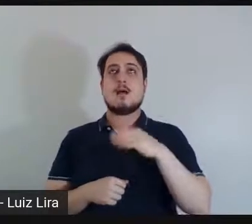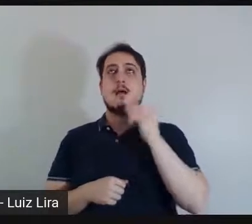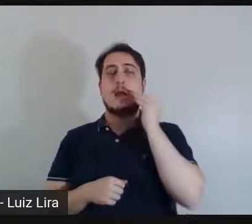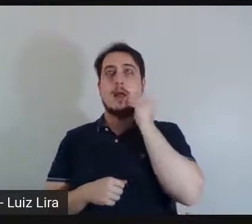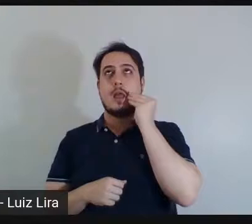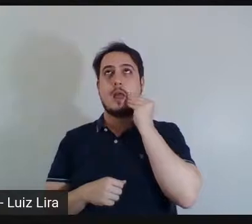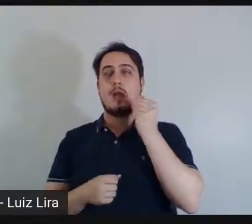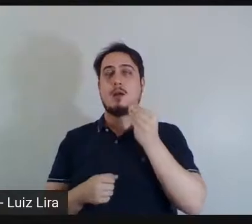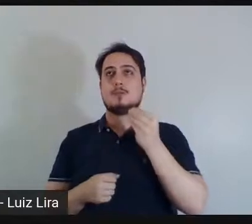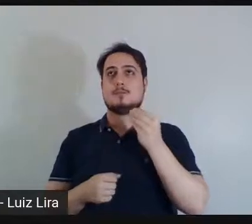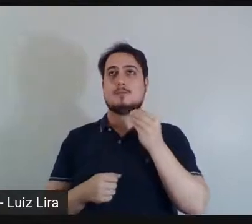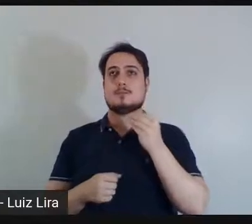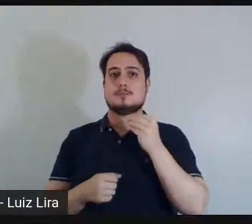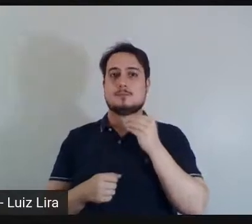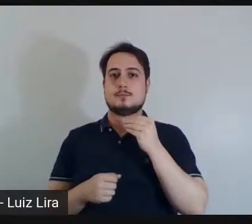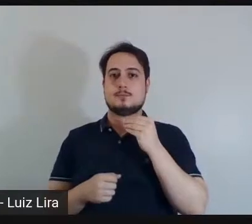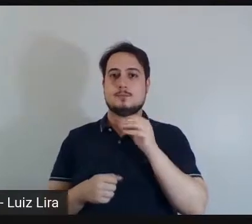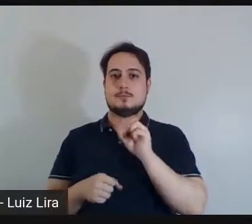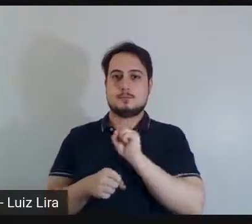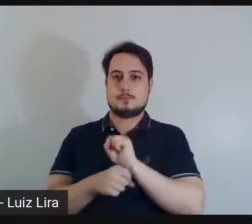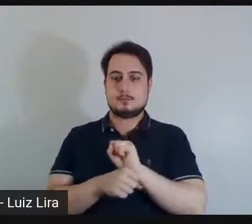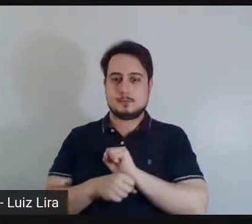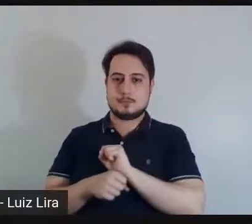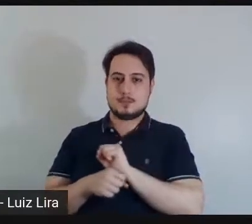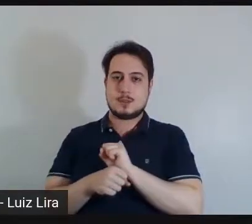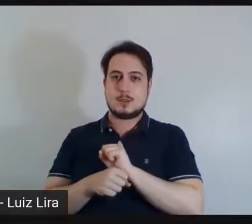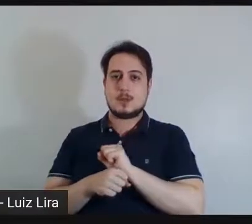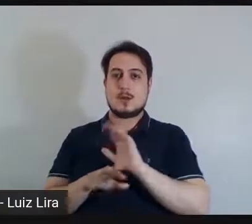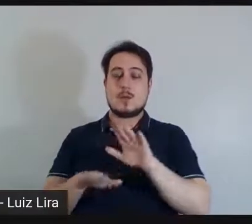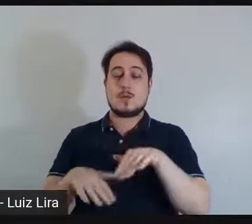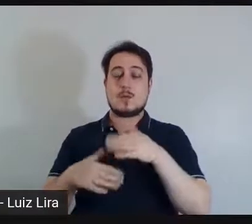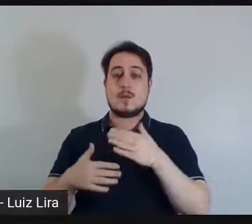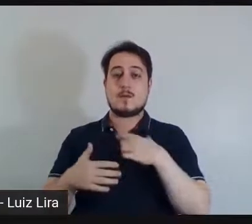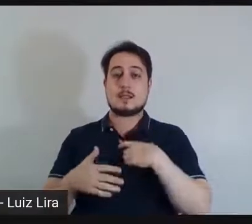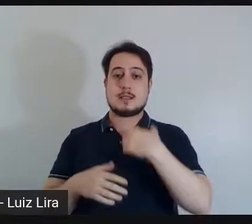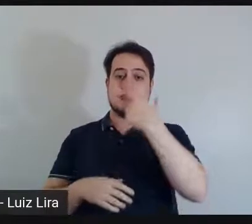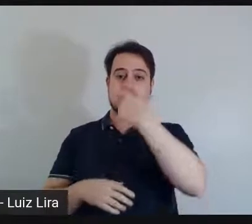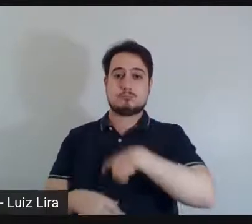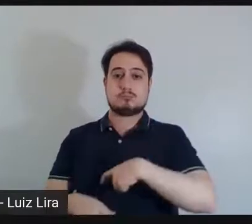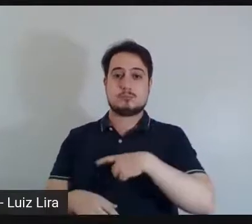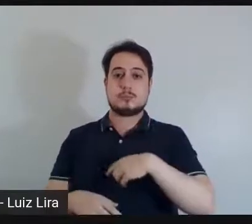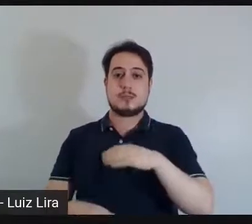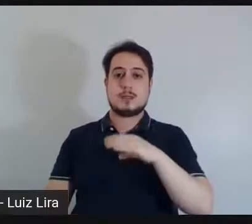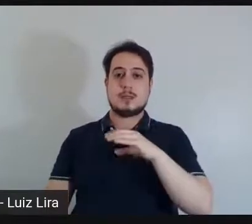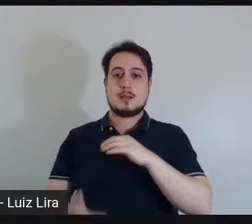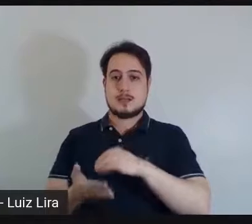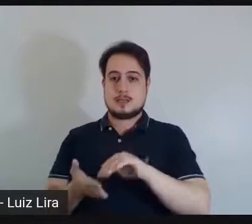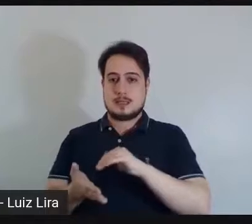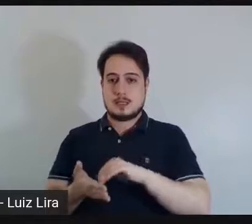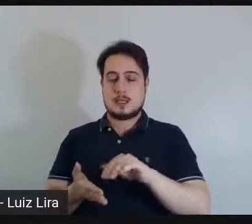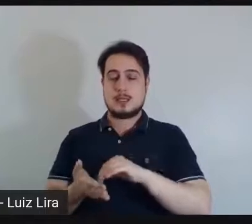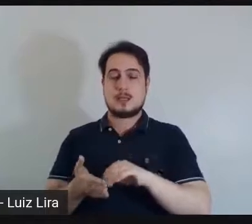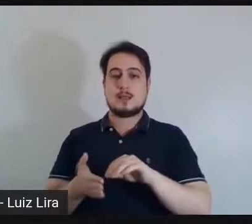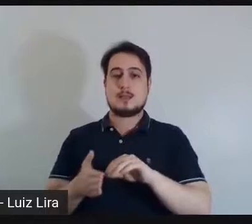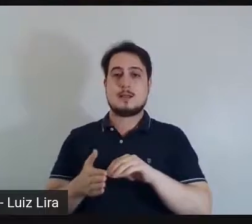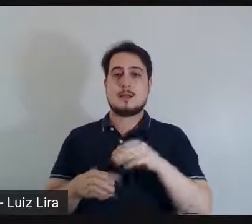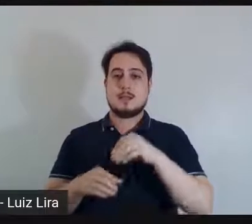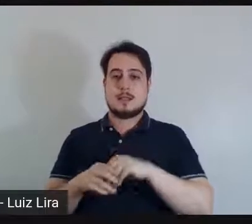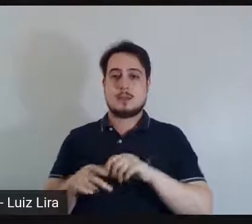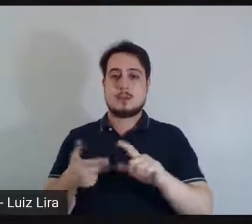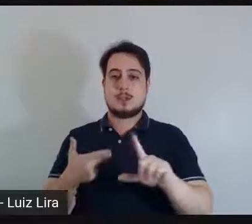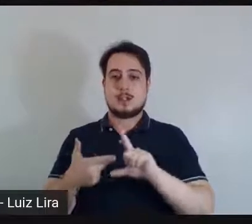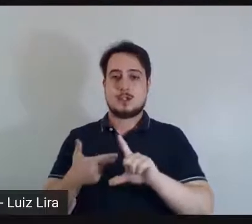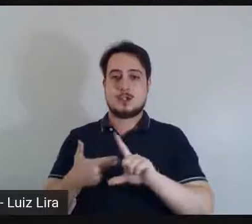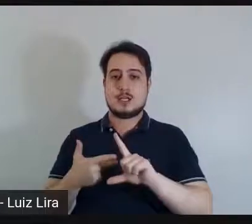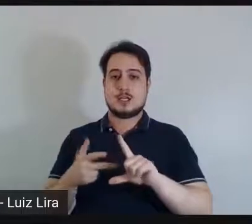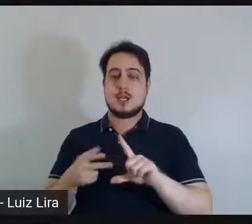aguardado aqui também qual vai ser o posicionamento da SEGES, do ponto de vista legislativo, sobre essas